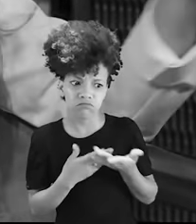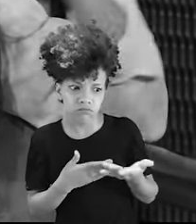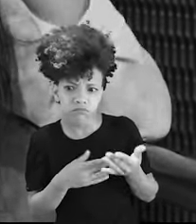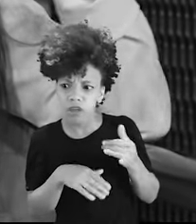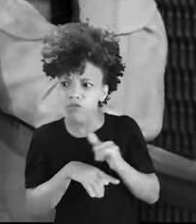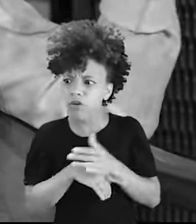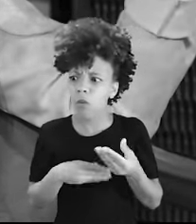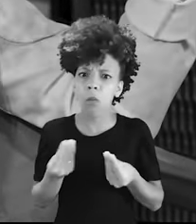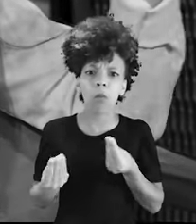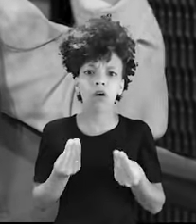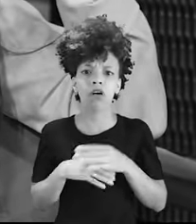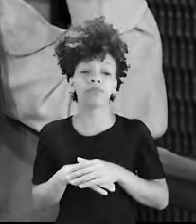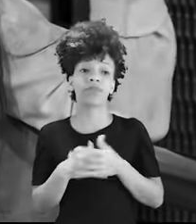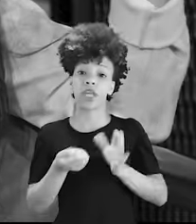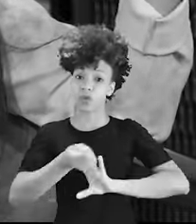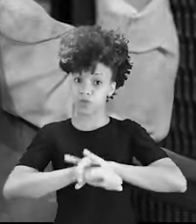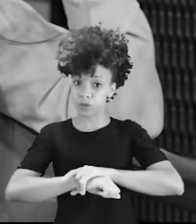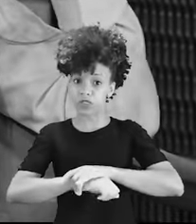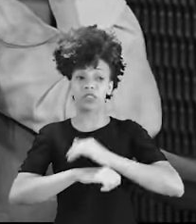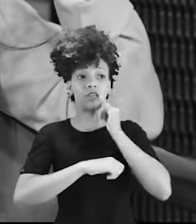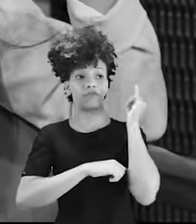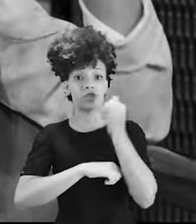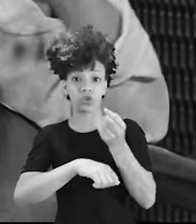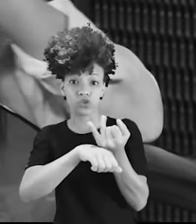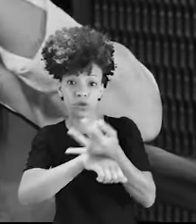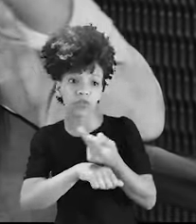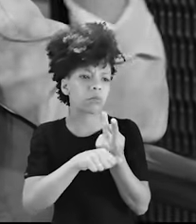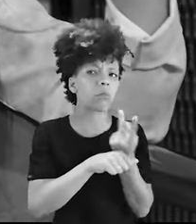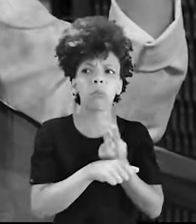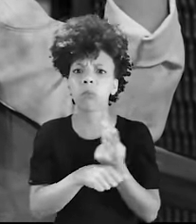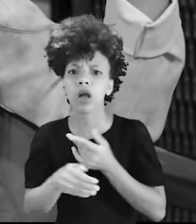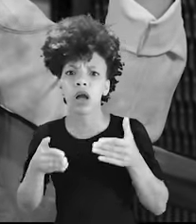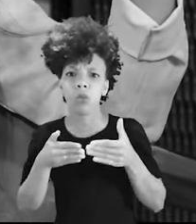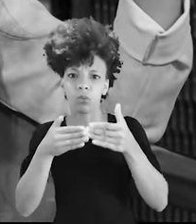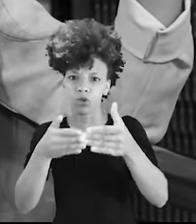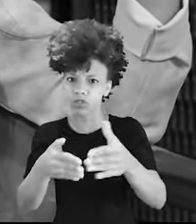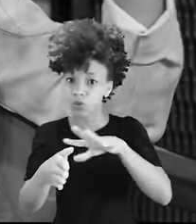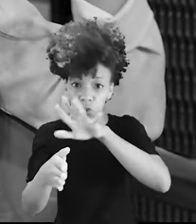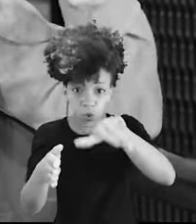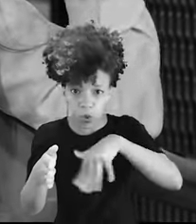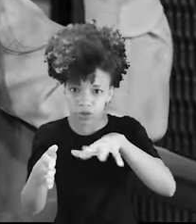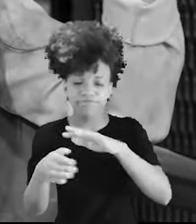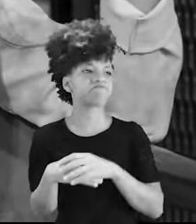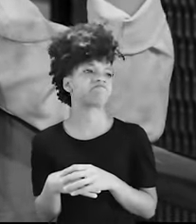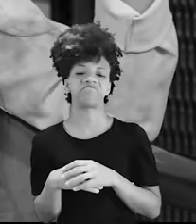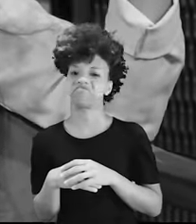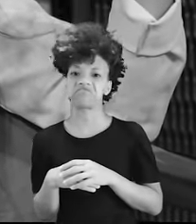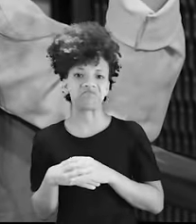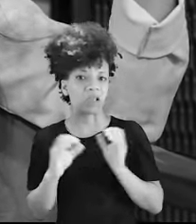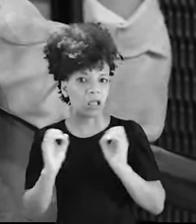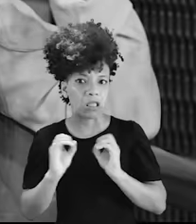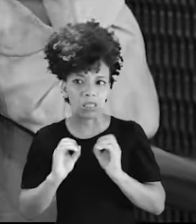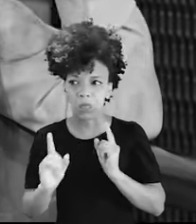toca aos seguranças fazerem um alarme na madrugada para procurar a mulher em todo o navio né